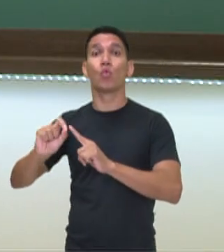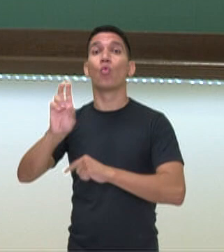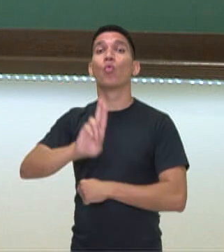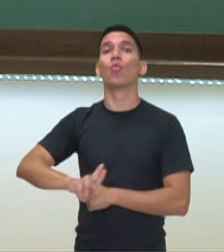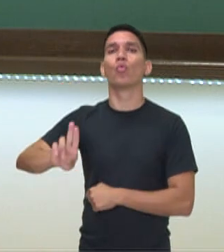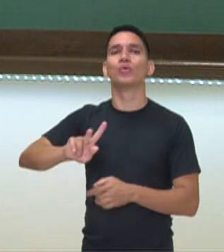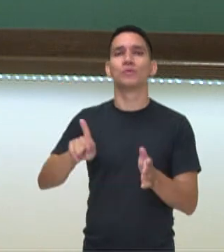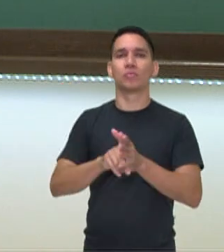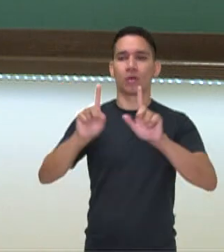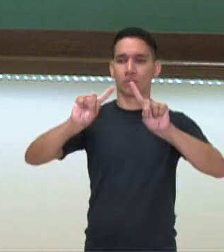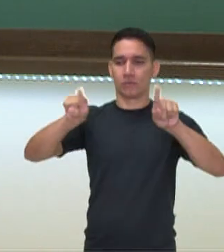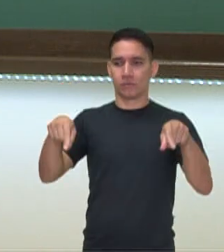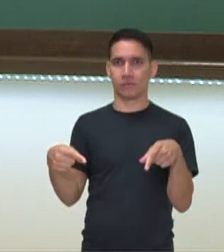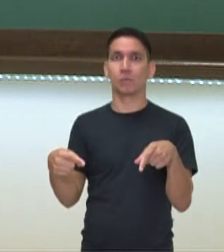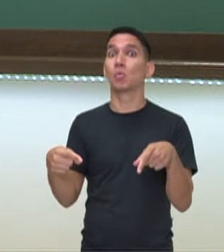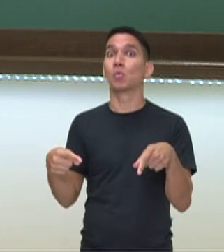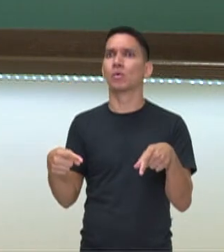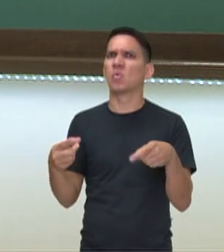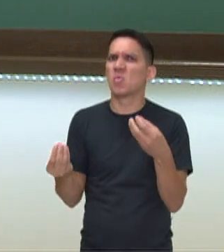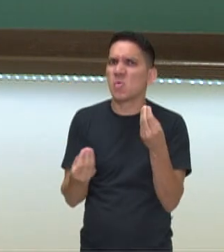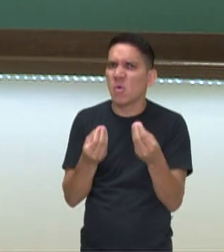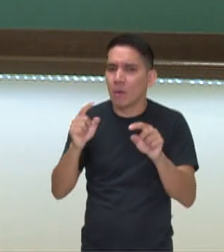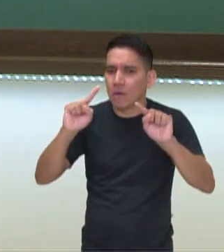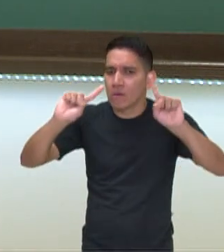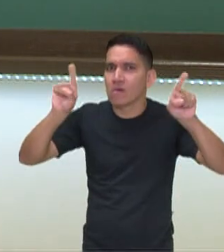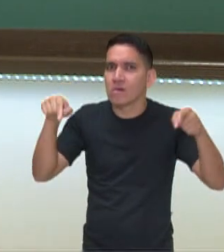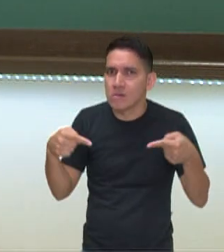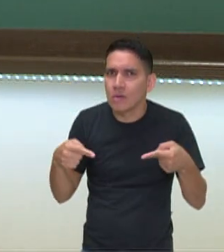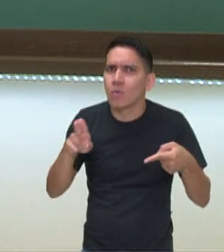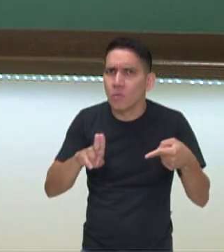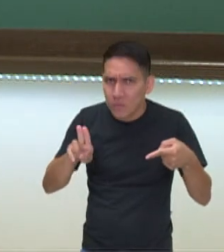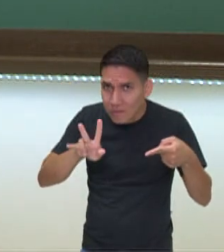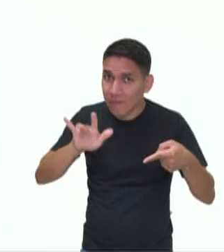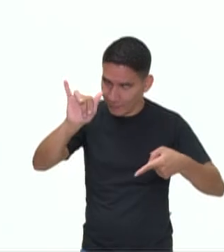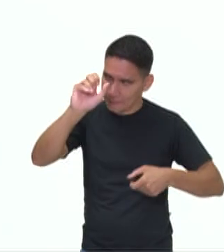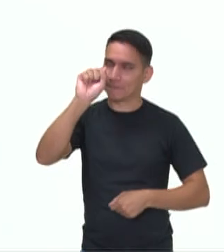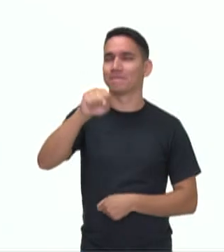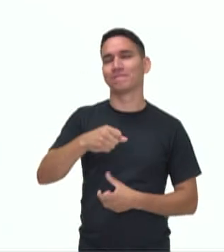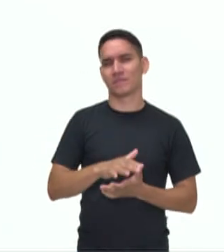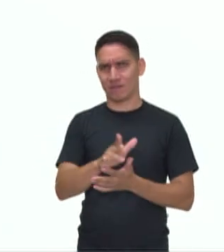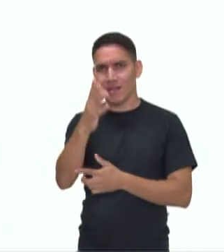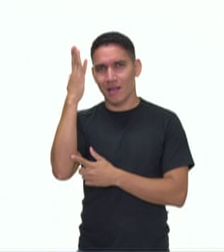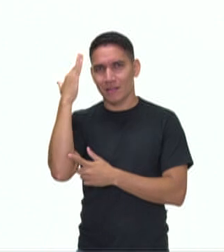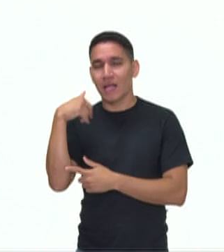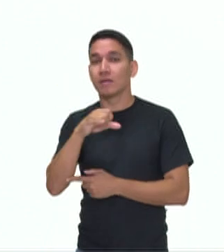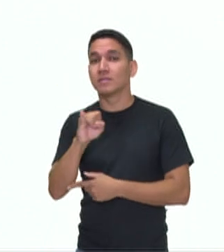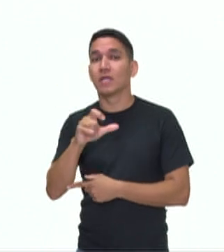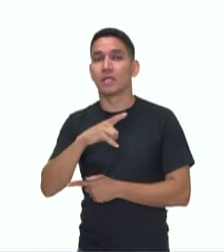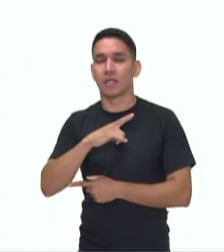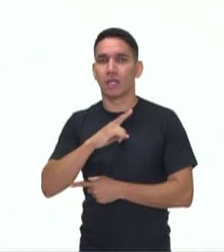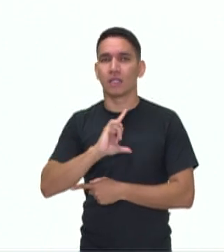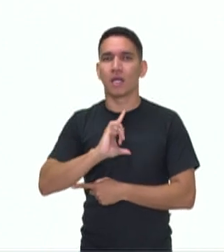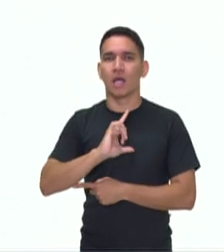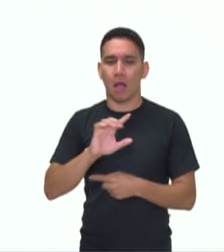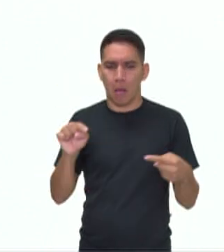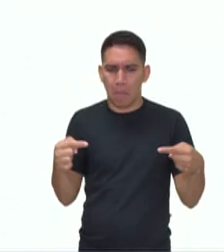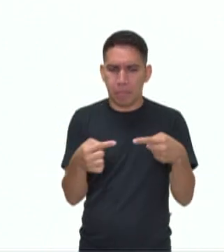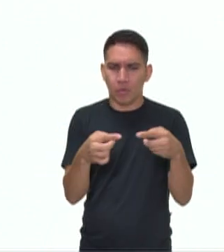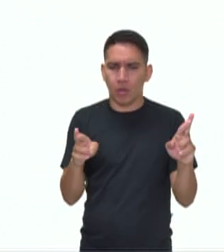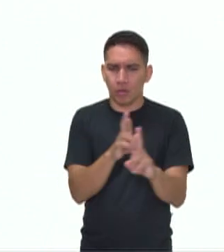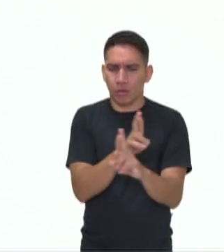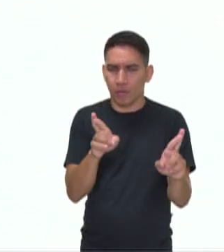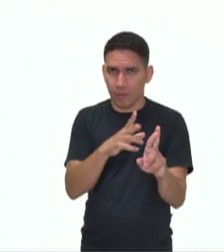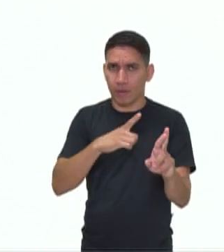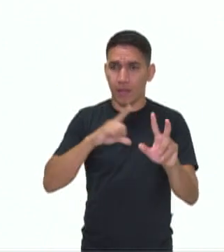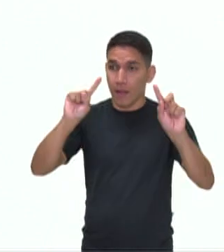dos parênteses. Uso dos parênteses, isso mesmo. Sabiam que o sinal de associação chamado parênteses